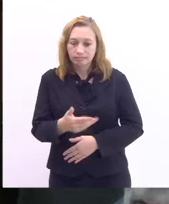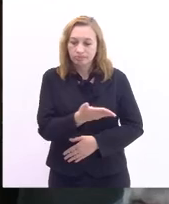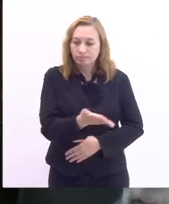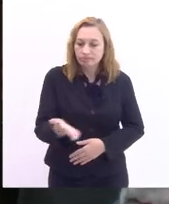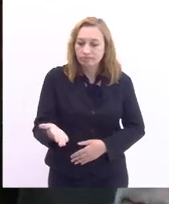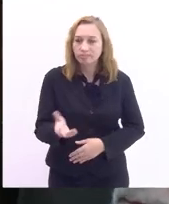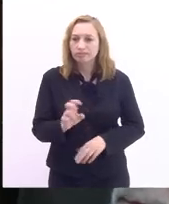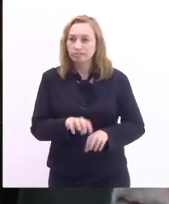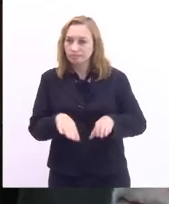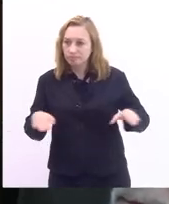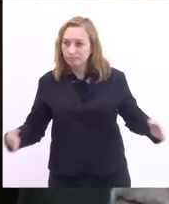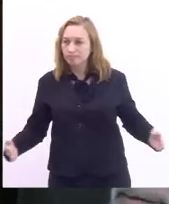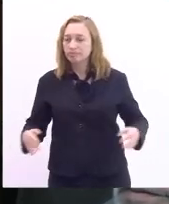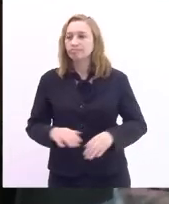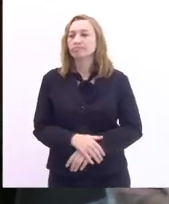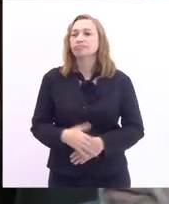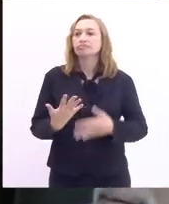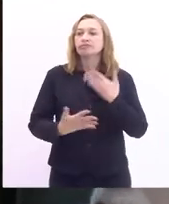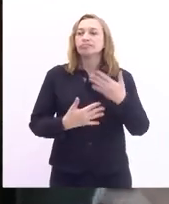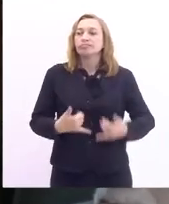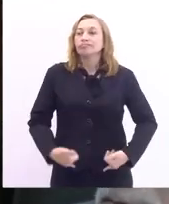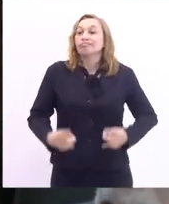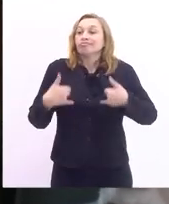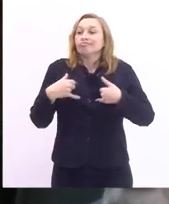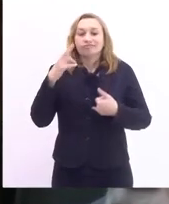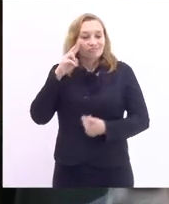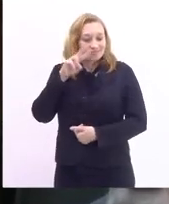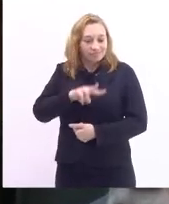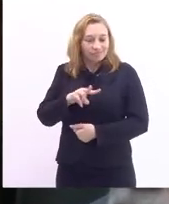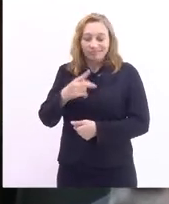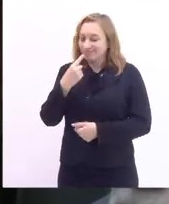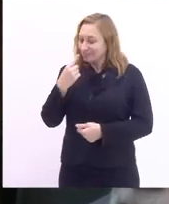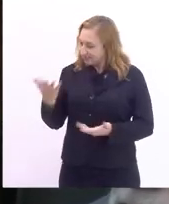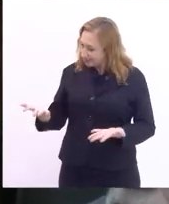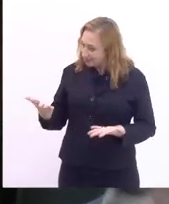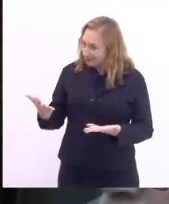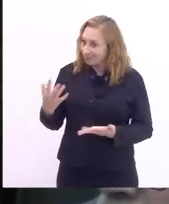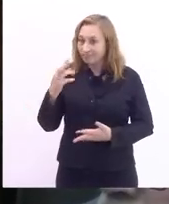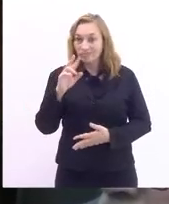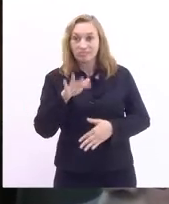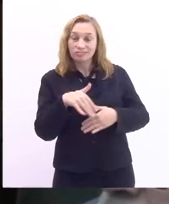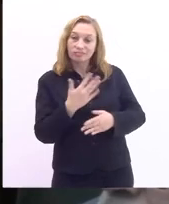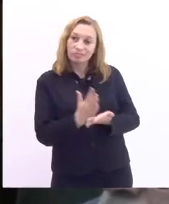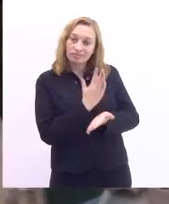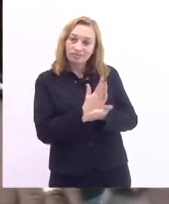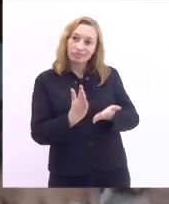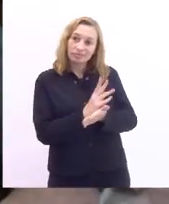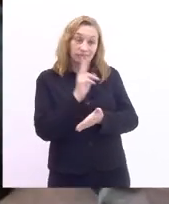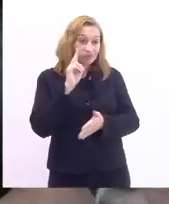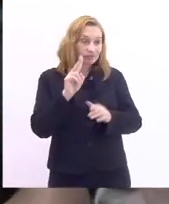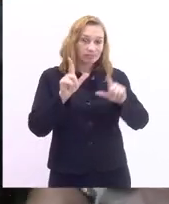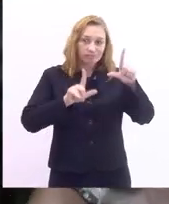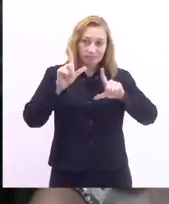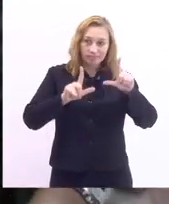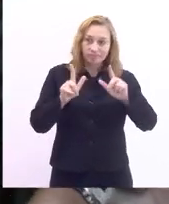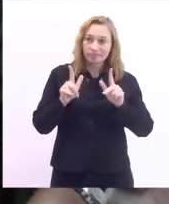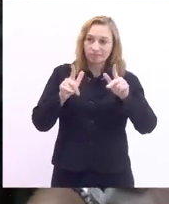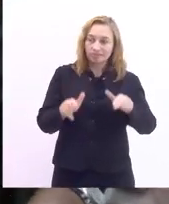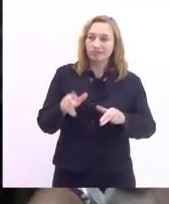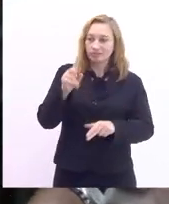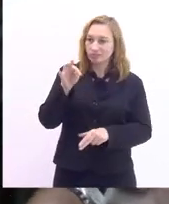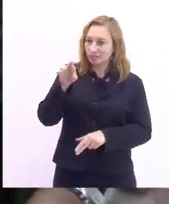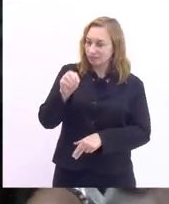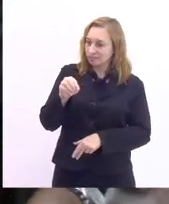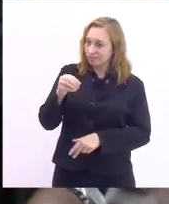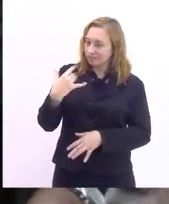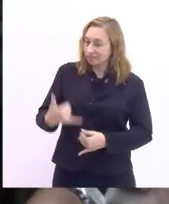na frente da mesa tá é um orgulho ver vocês aqui de perto multiuso eu vi pela televisão assim como Gilberto Palmares